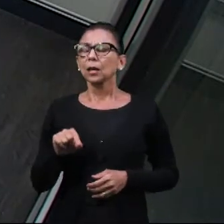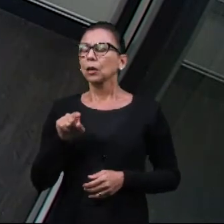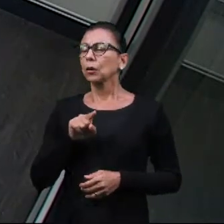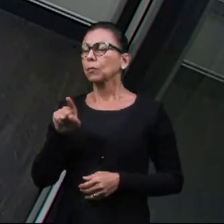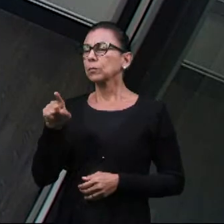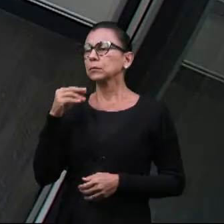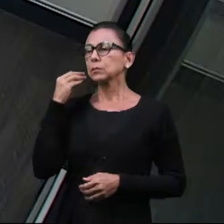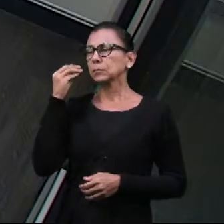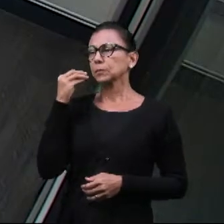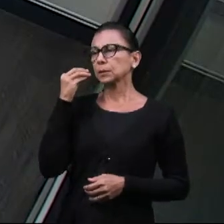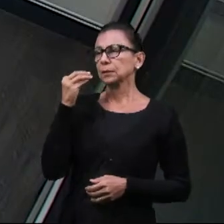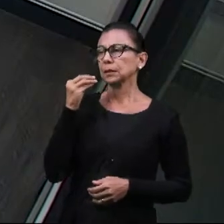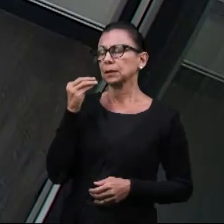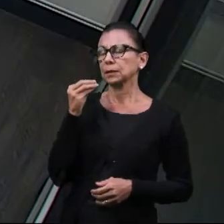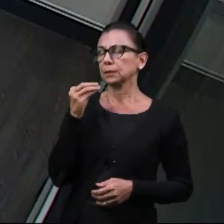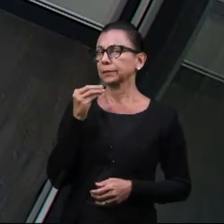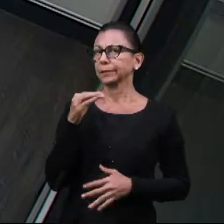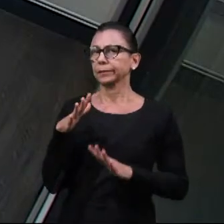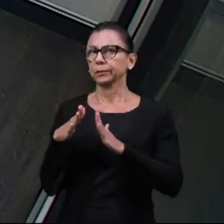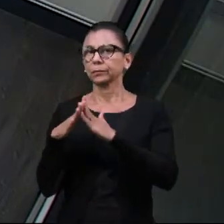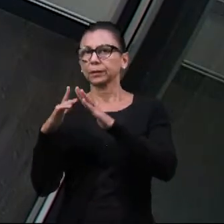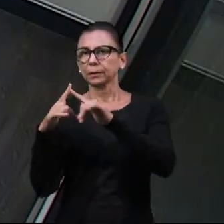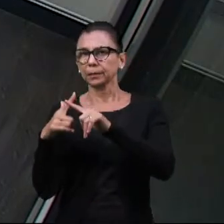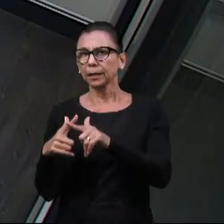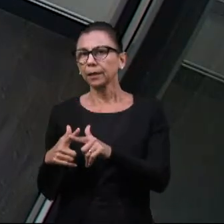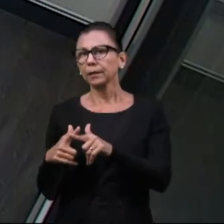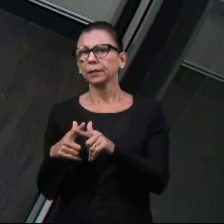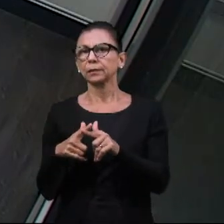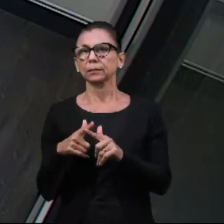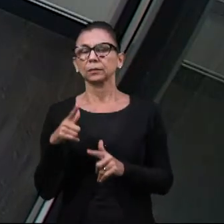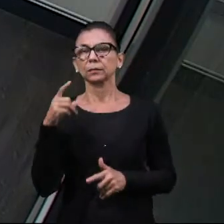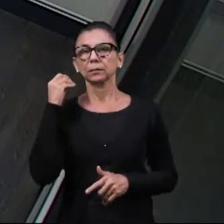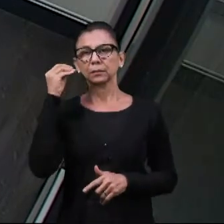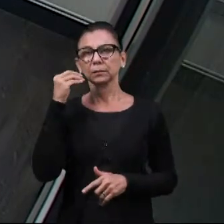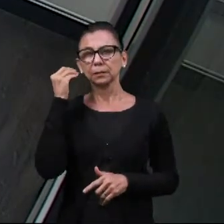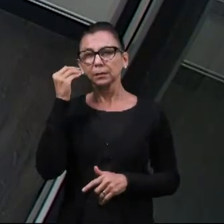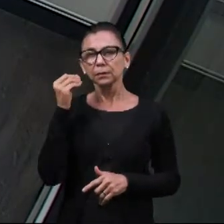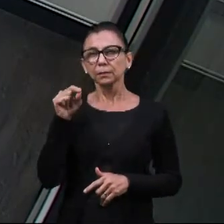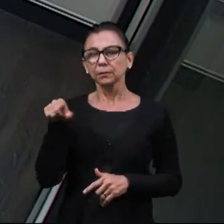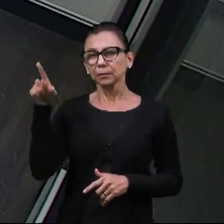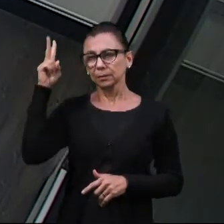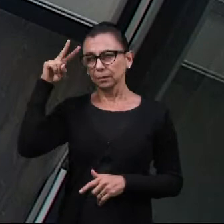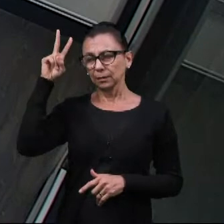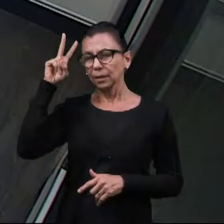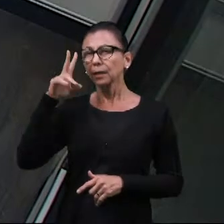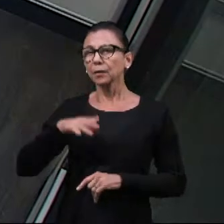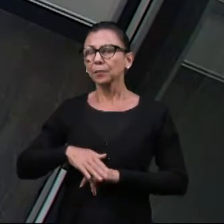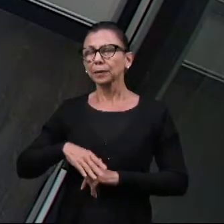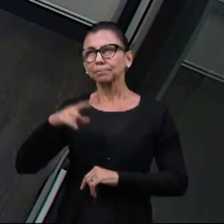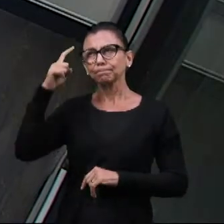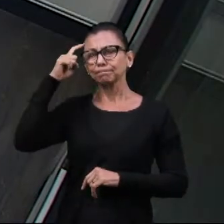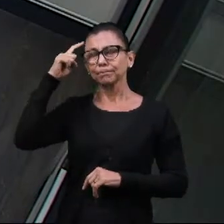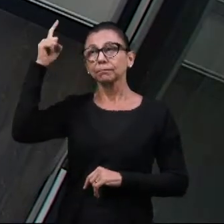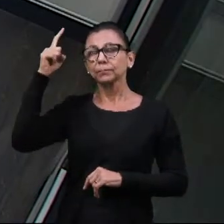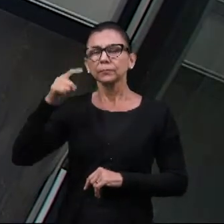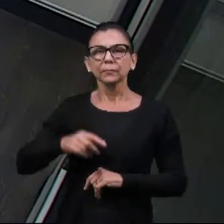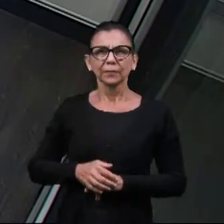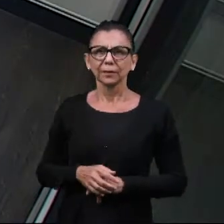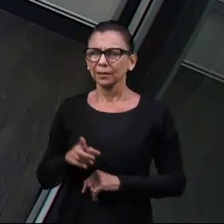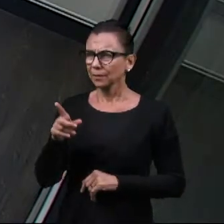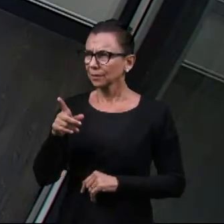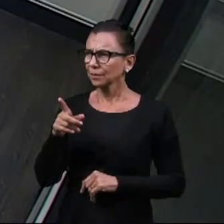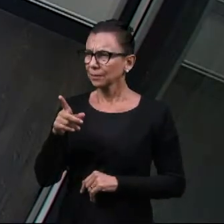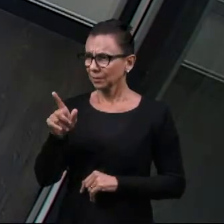vitórias ali da igreja? Há alguma experiência que o senhor lembra assim de imediato? Eu sei que é difícil, mas será que tem alguma experiência